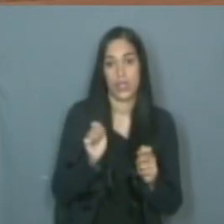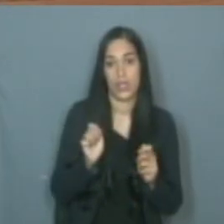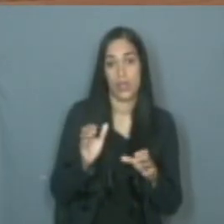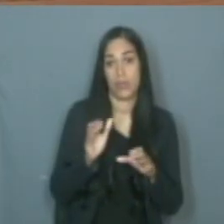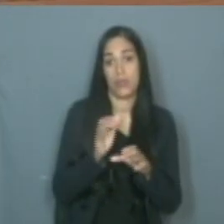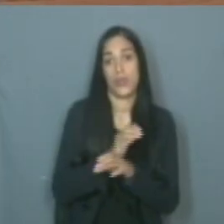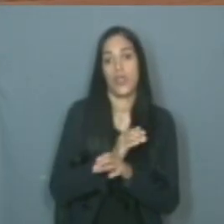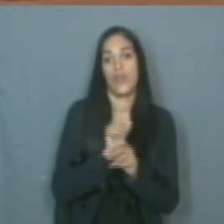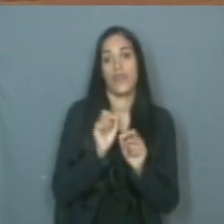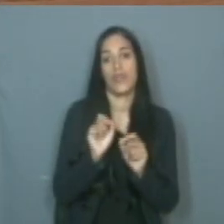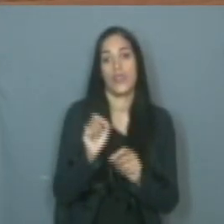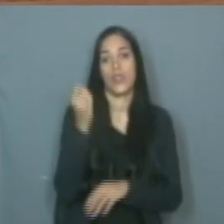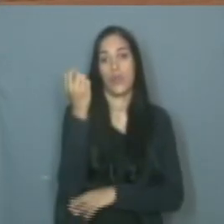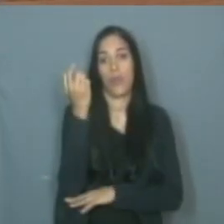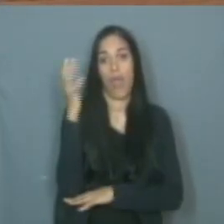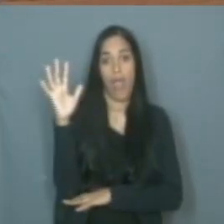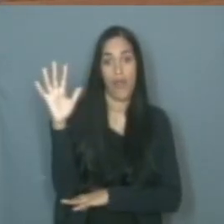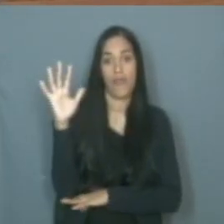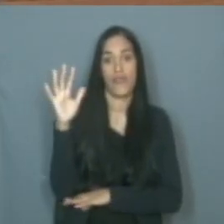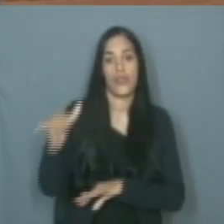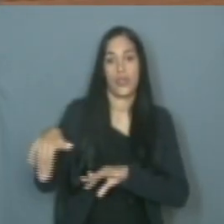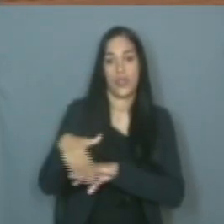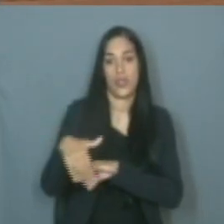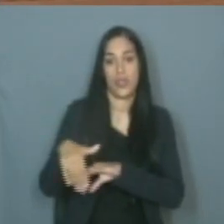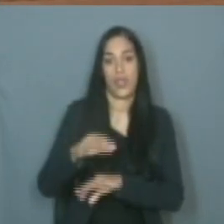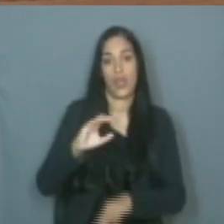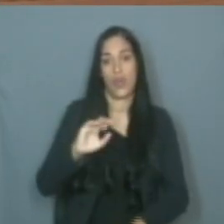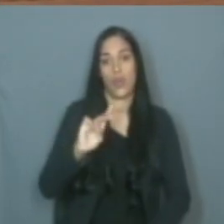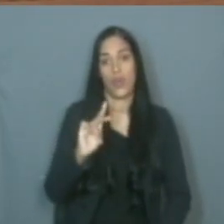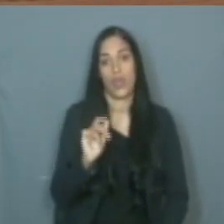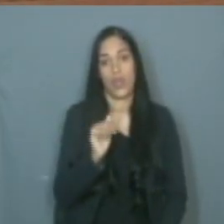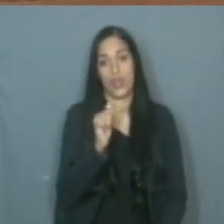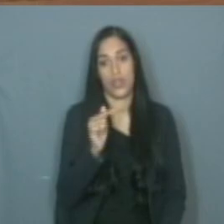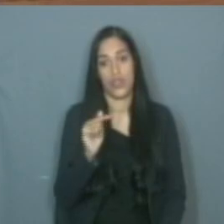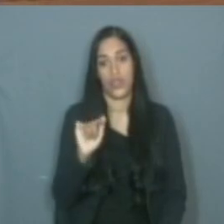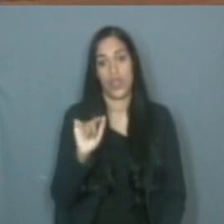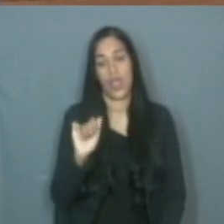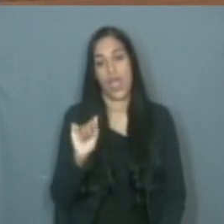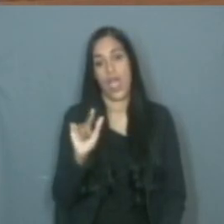de grande porte que está na rua Chã de Alegria, nas